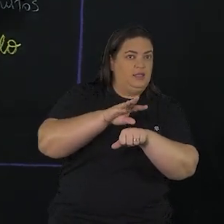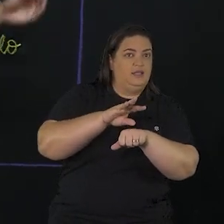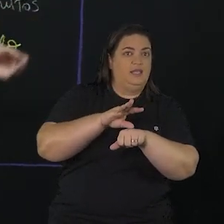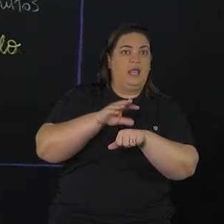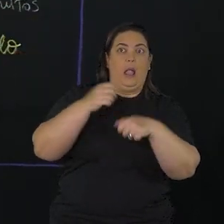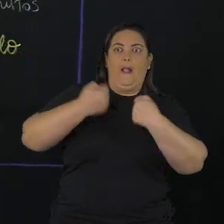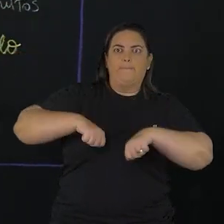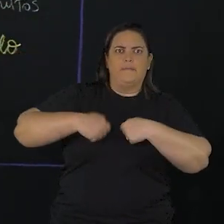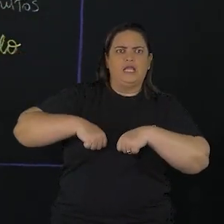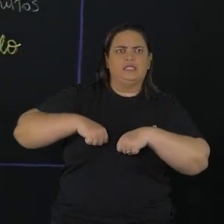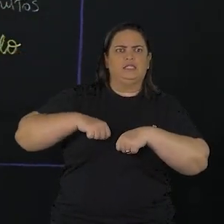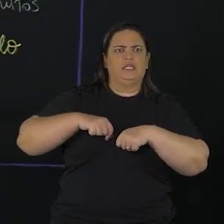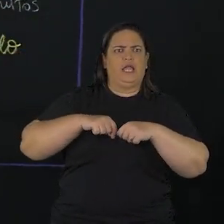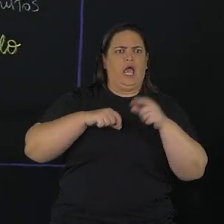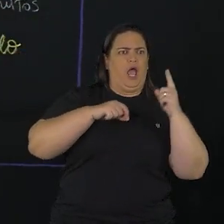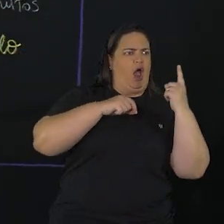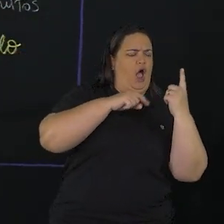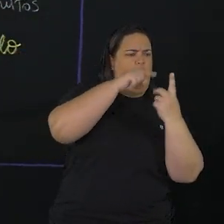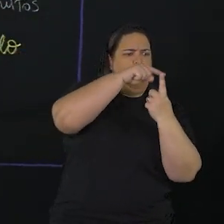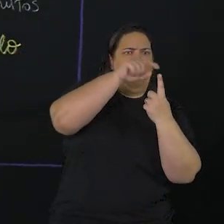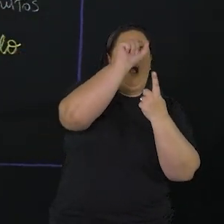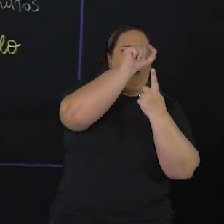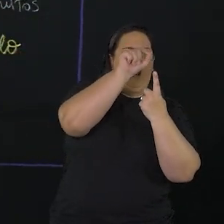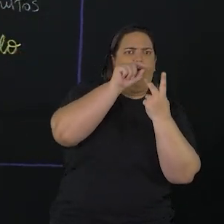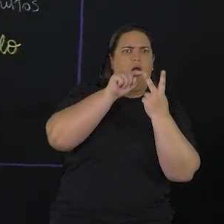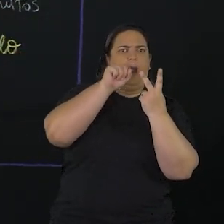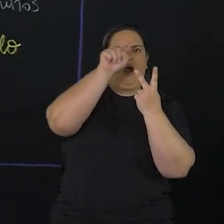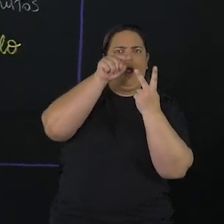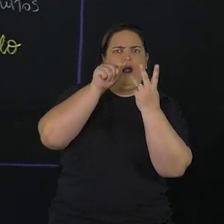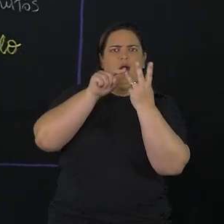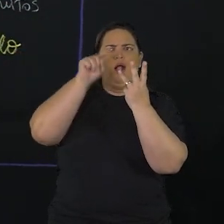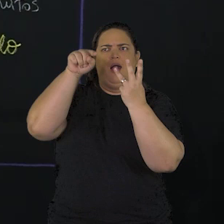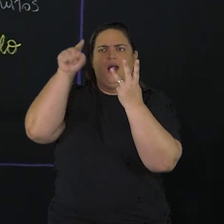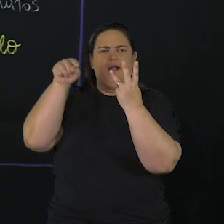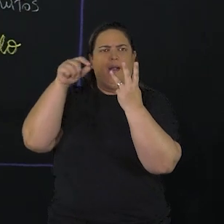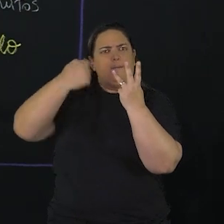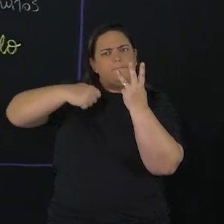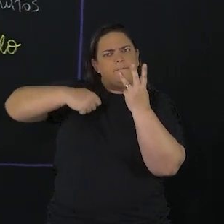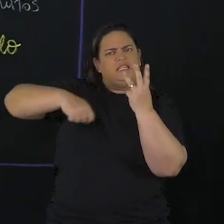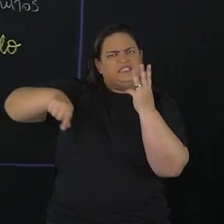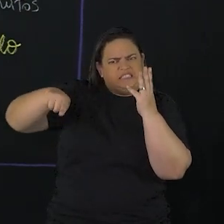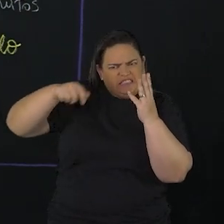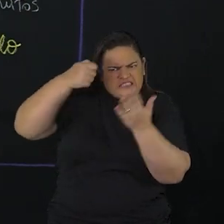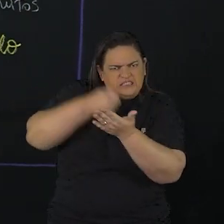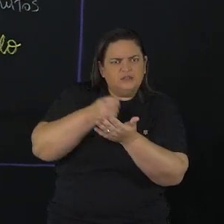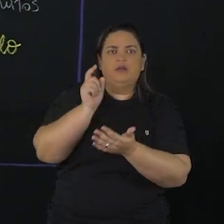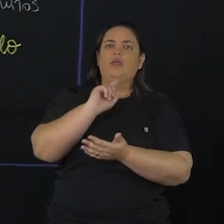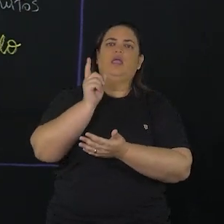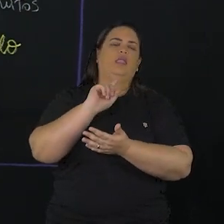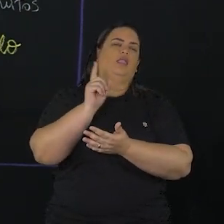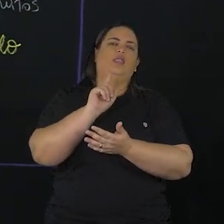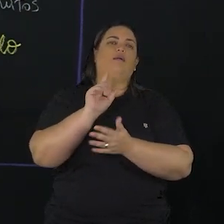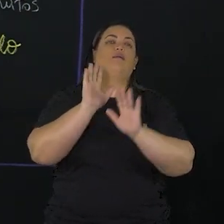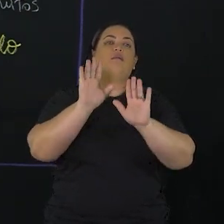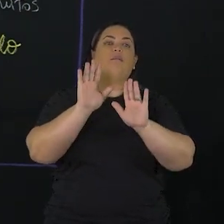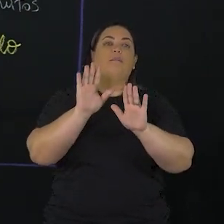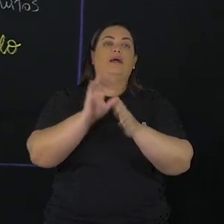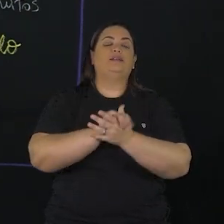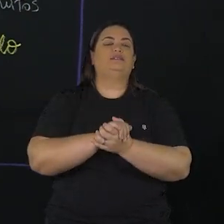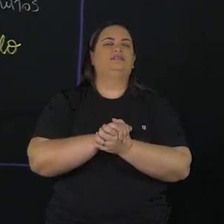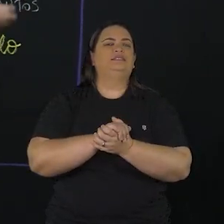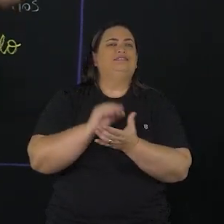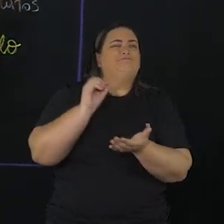tenha que ter esses 3 valores. Agora, não possuindo um deles, sempre essa exclusão,